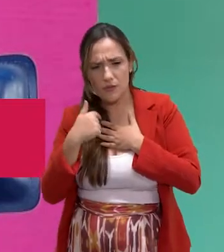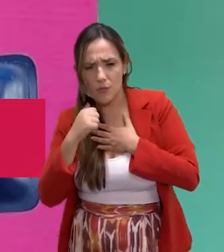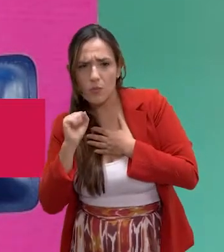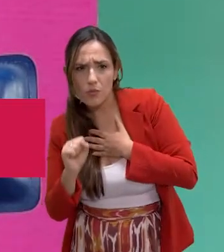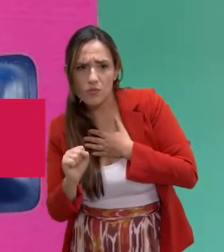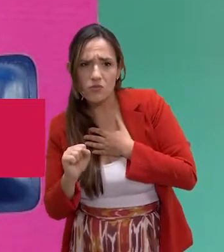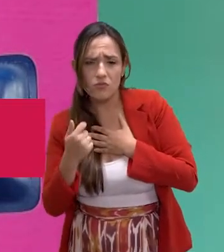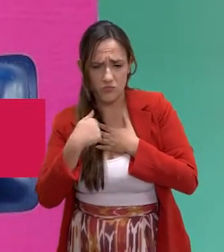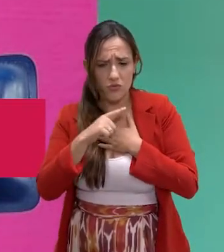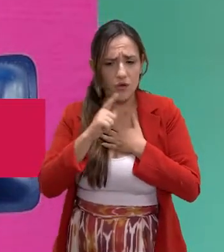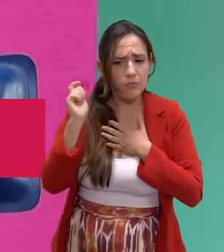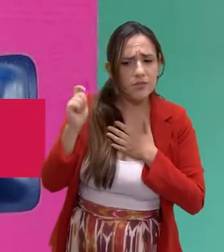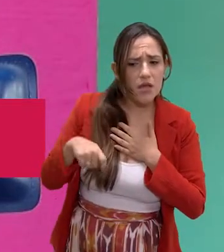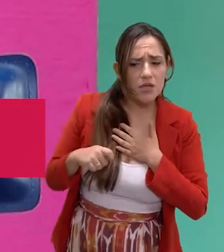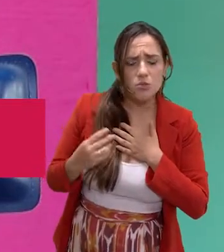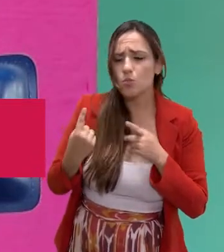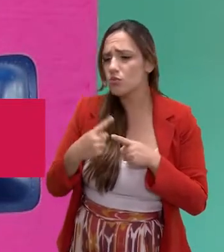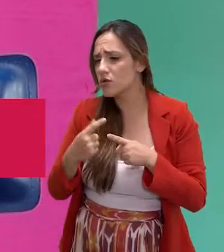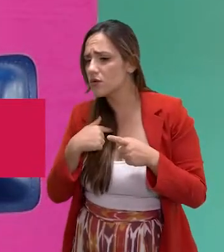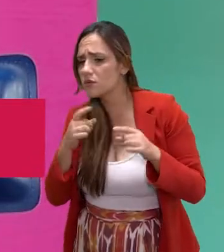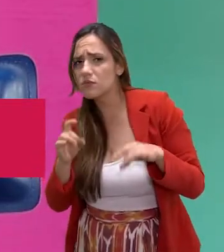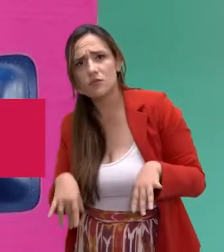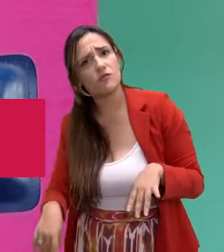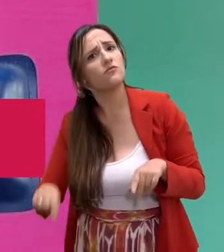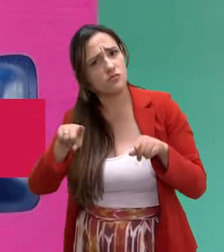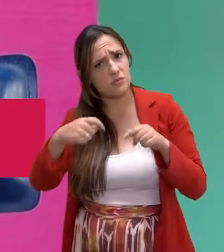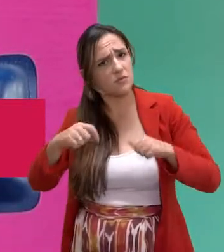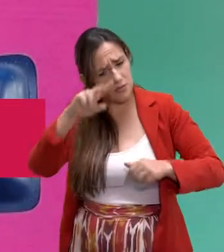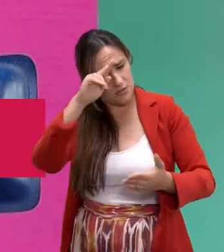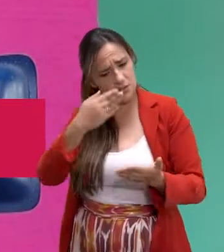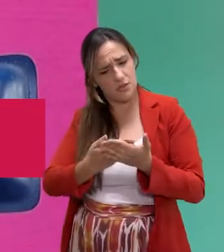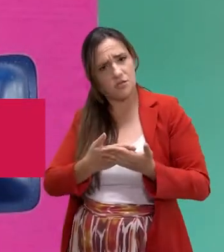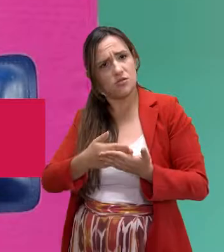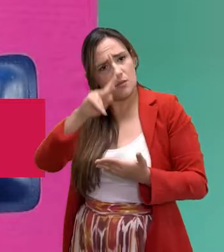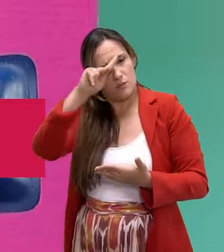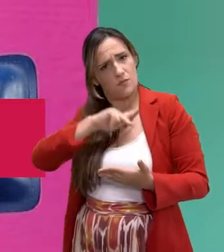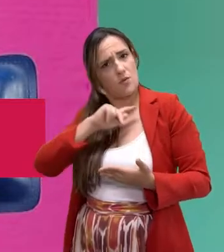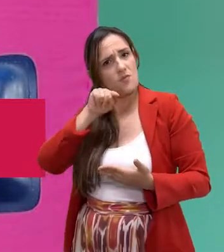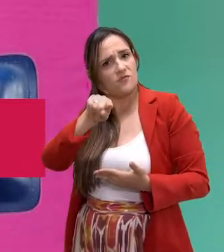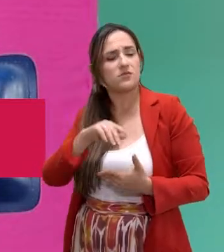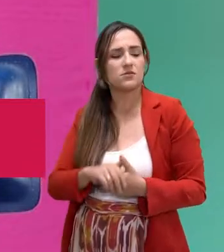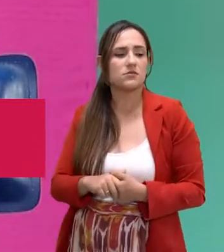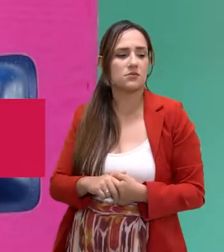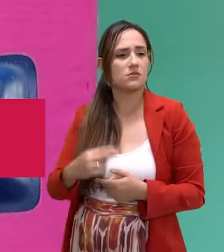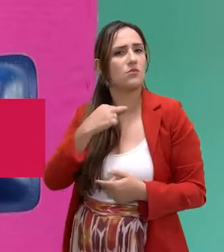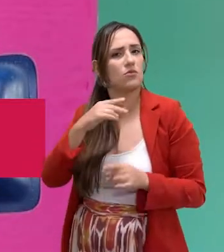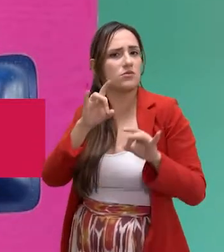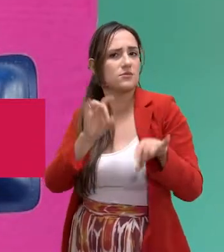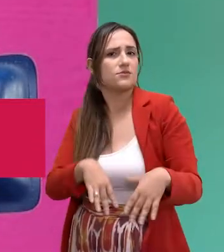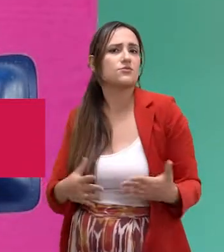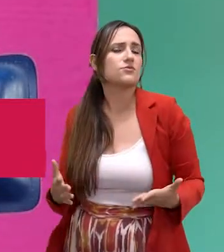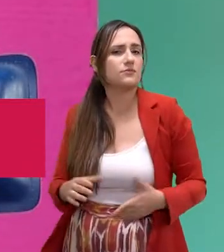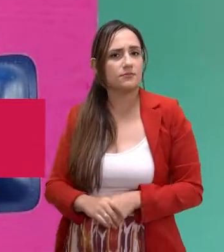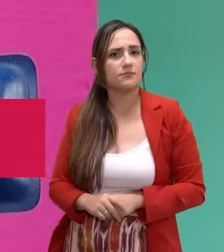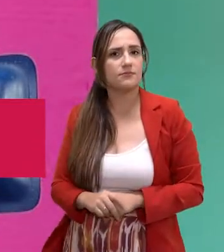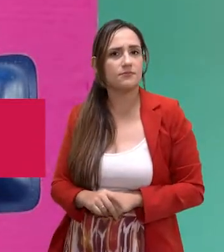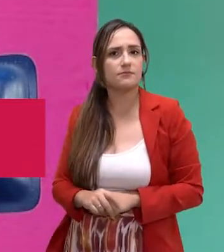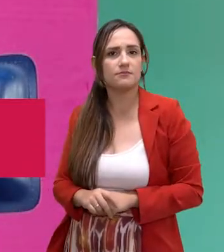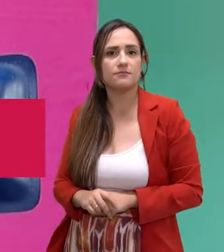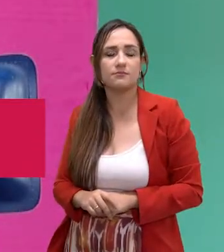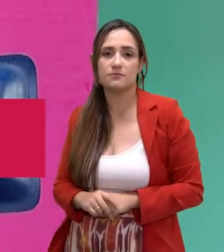eu posso. Eu tenho condições de fazer isso. Eu acreditar em você mesmo, eu acho que é o primeiro passo para que você não